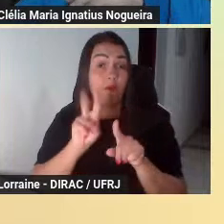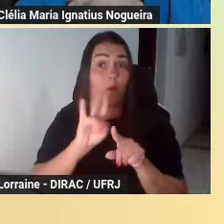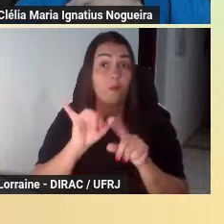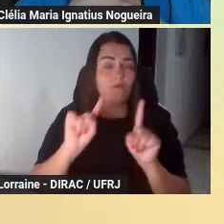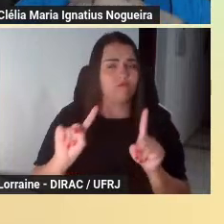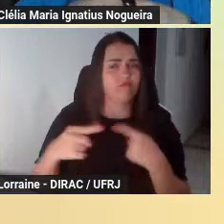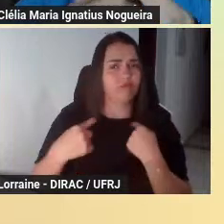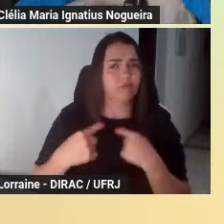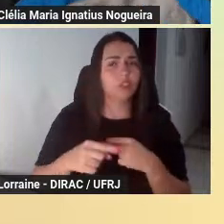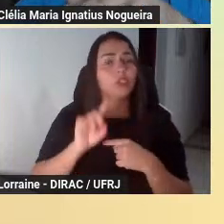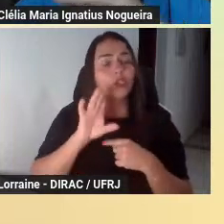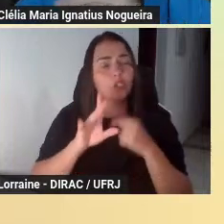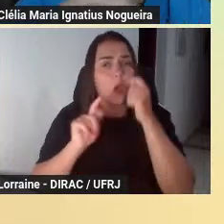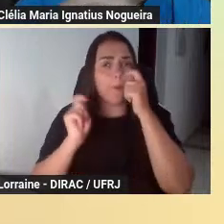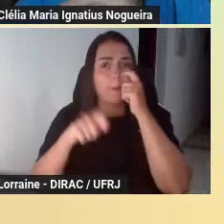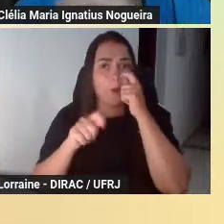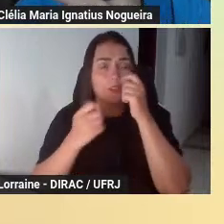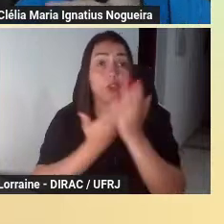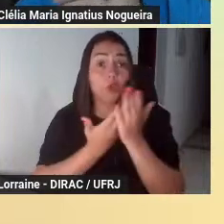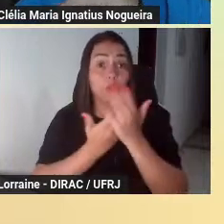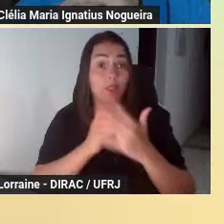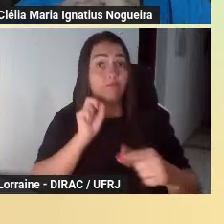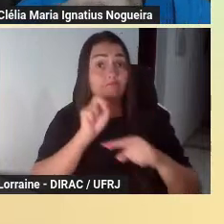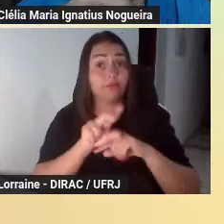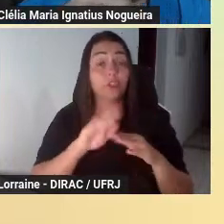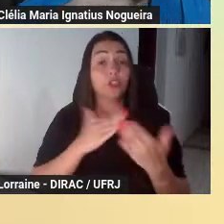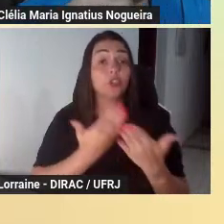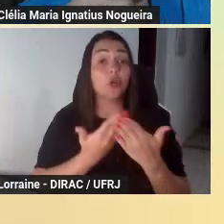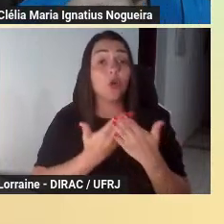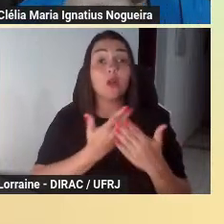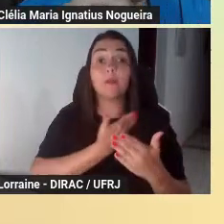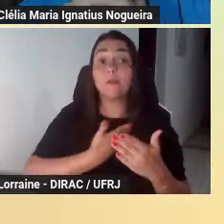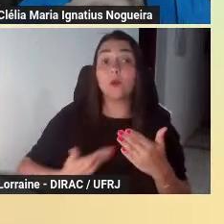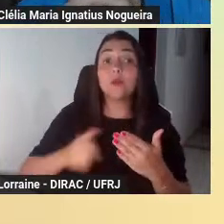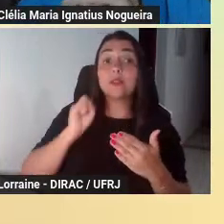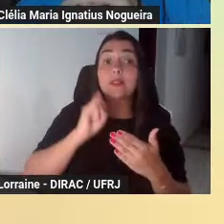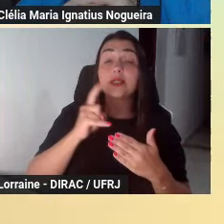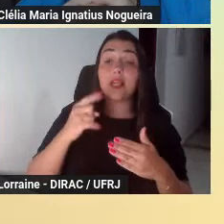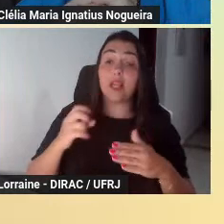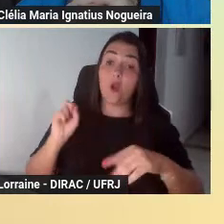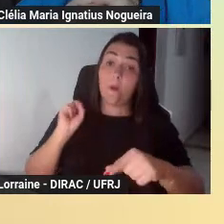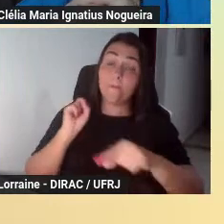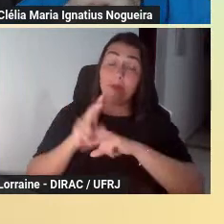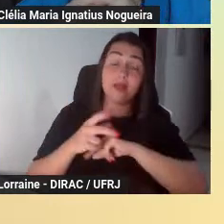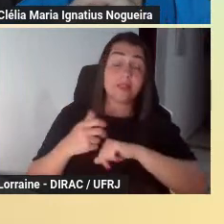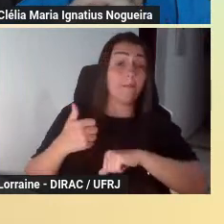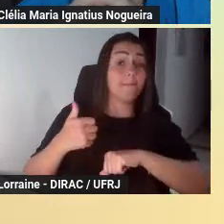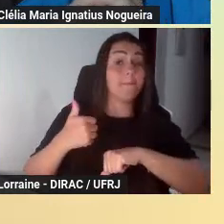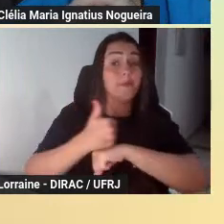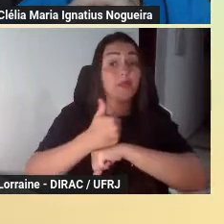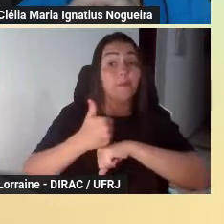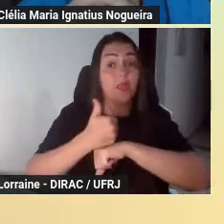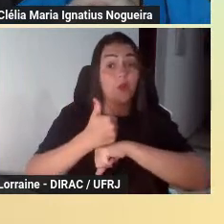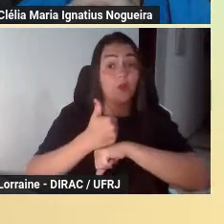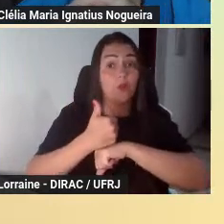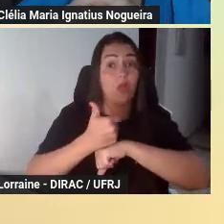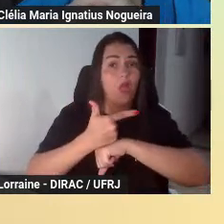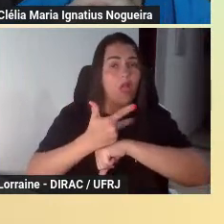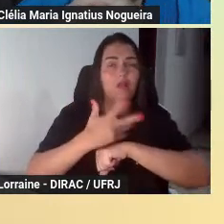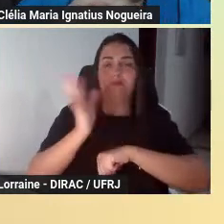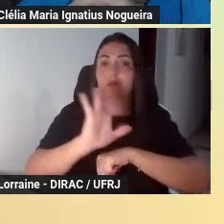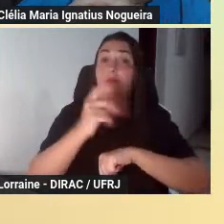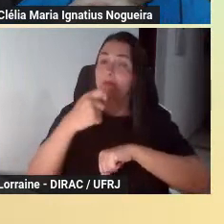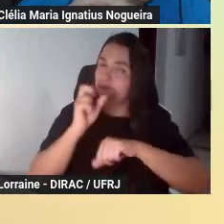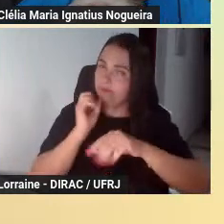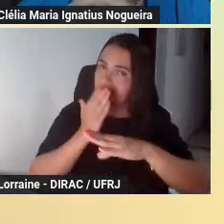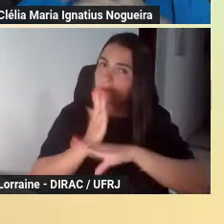entrar estudar na escola pública se eu passasse em primeiro lugar na admissão.